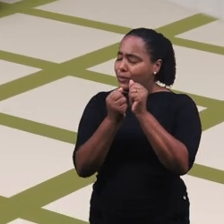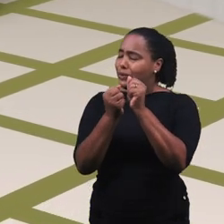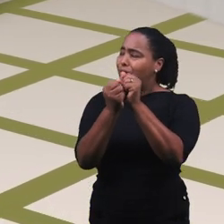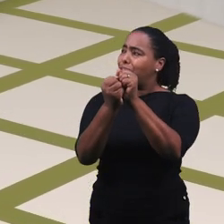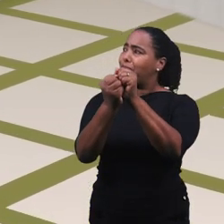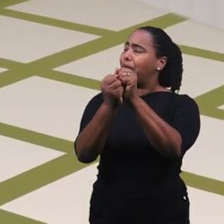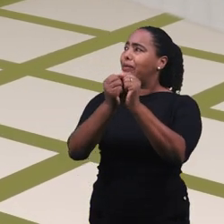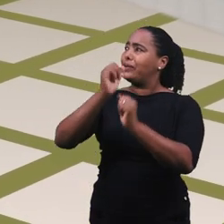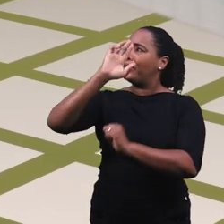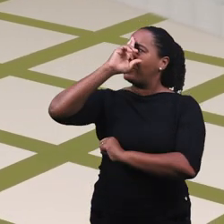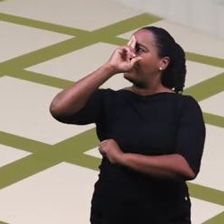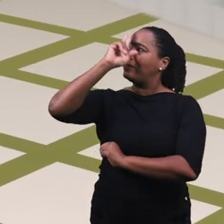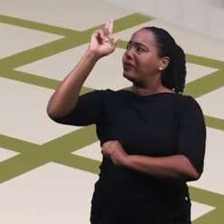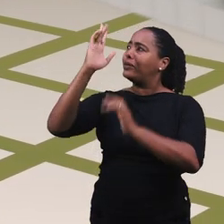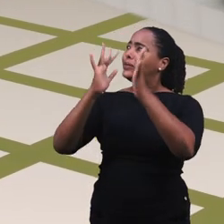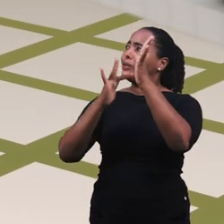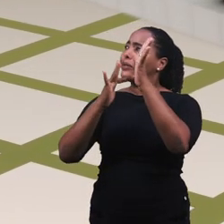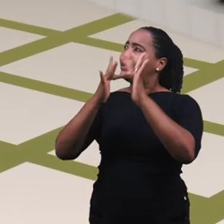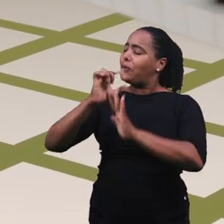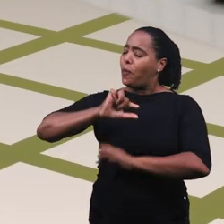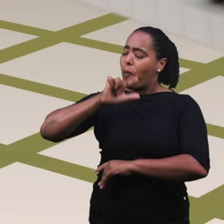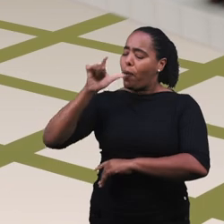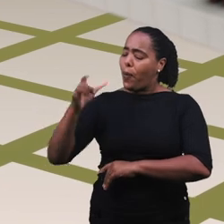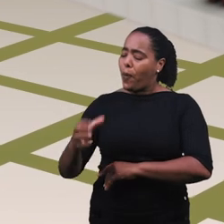louvarmos ao bom